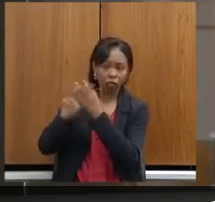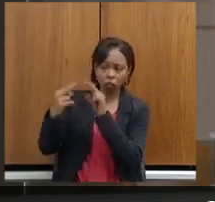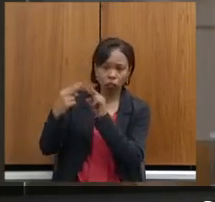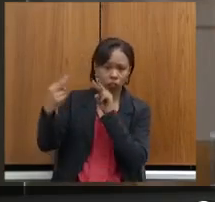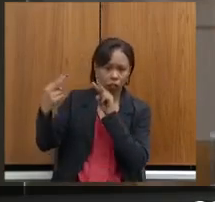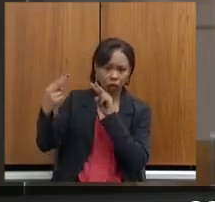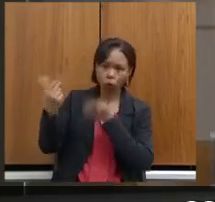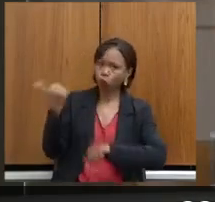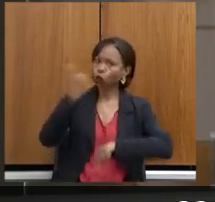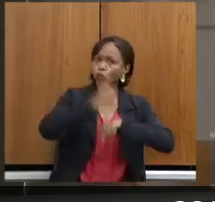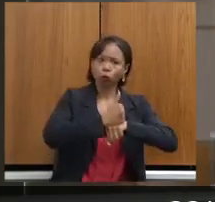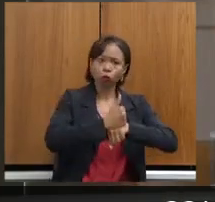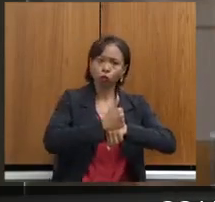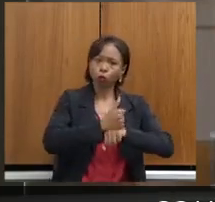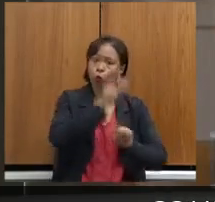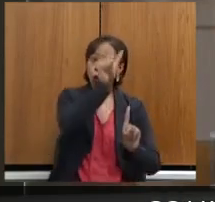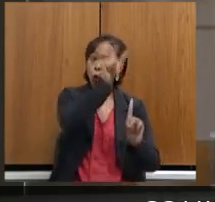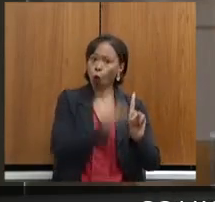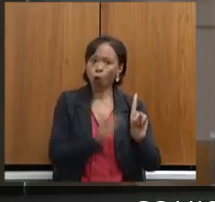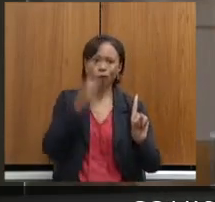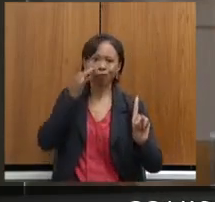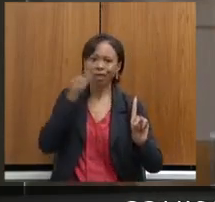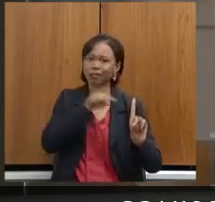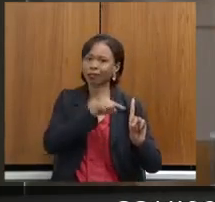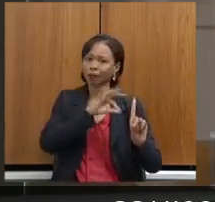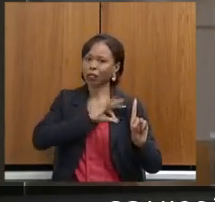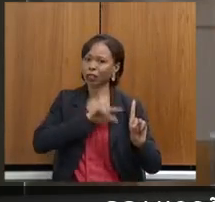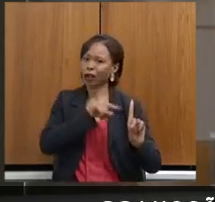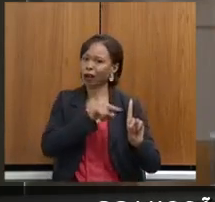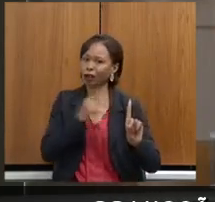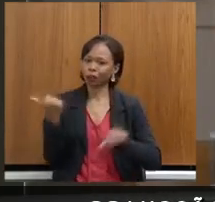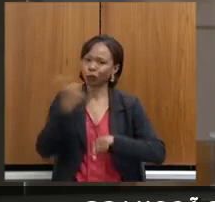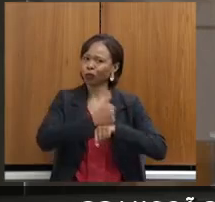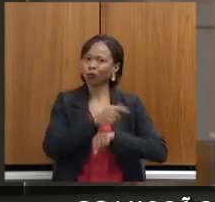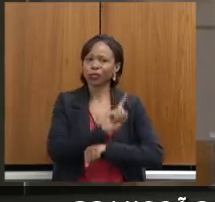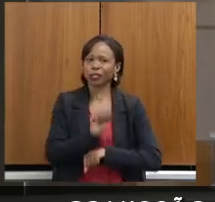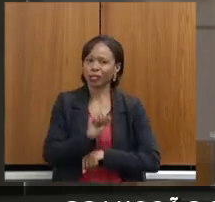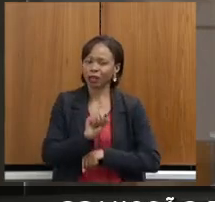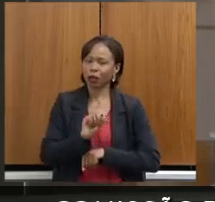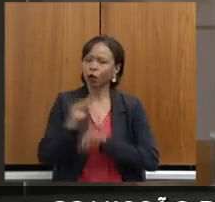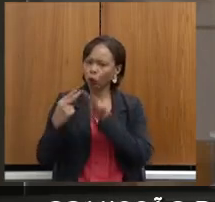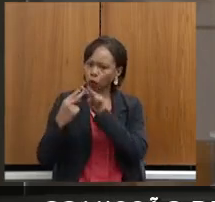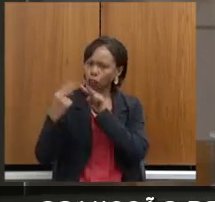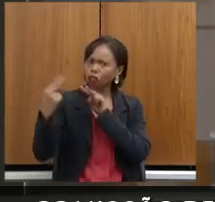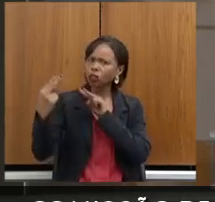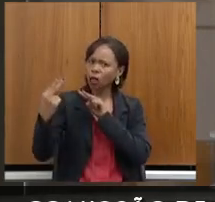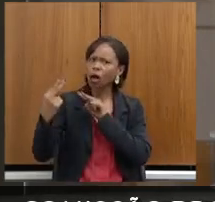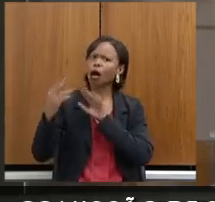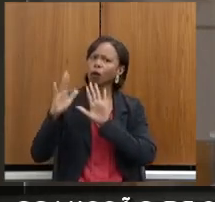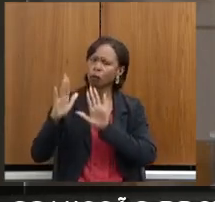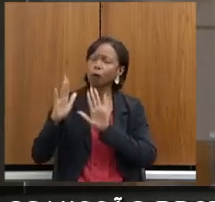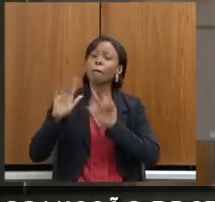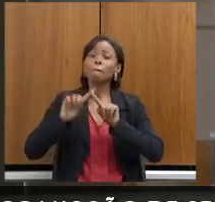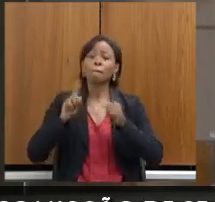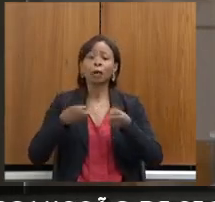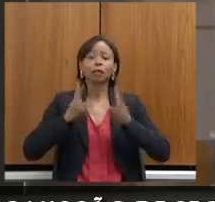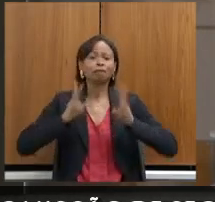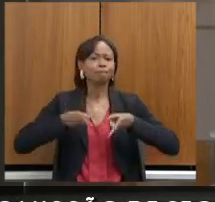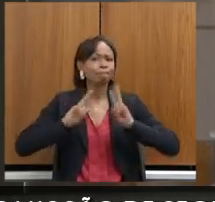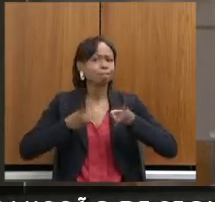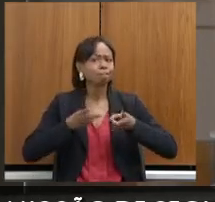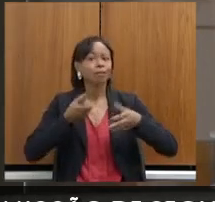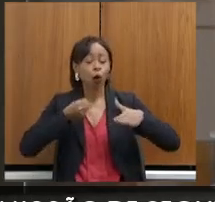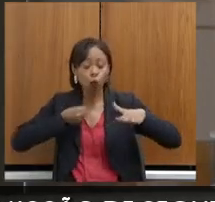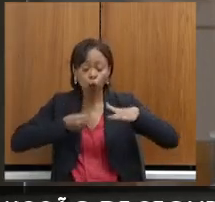substitui a autoridade policial né que nós precisamos continuar lutando e brigando pelo